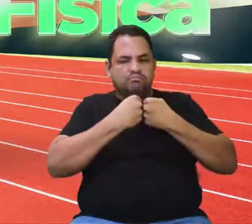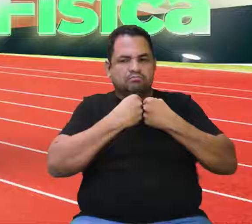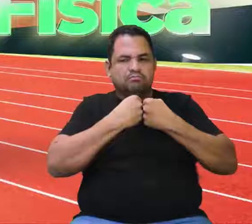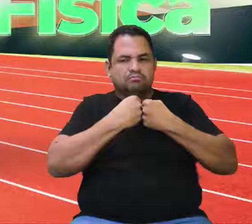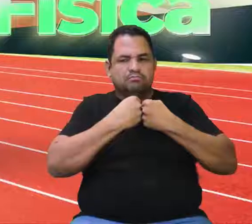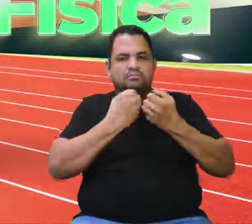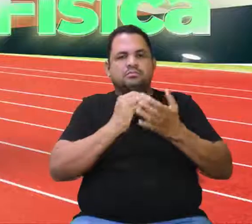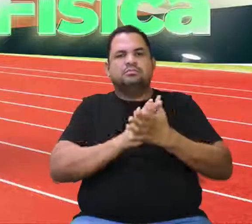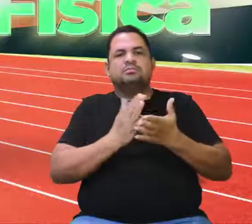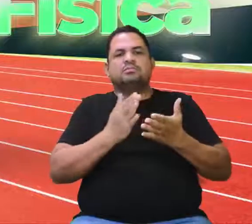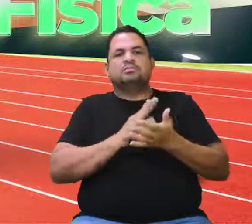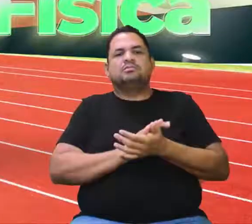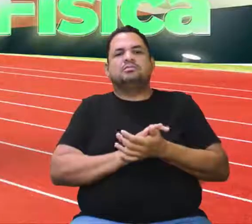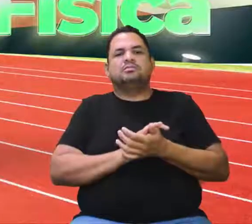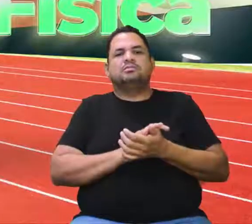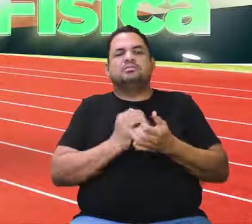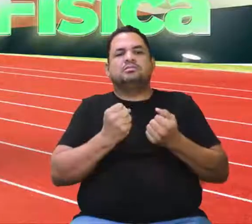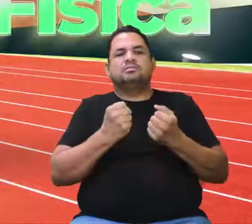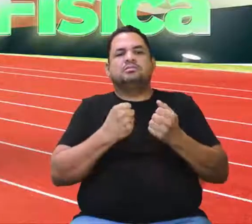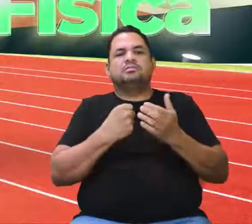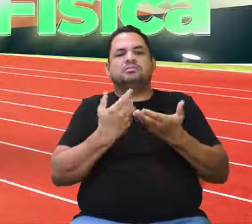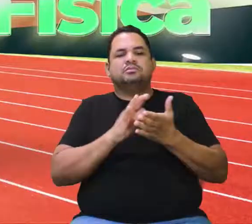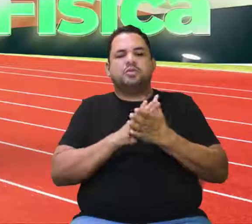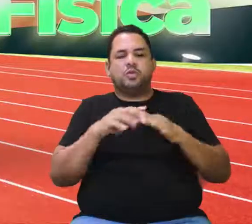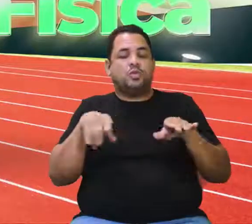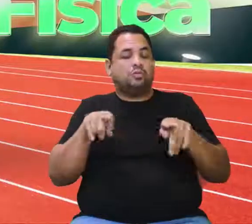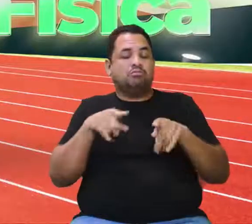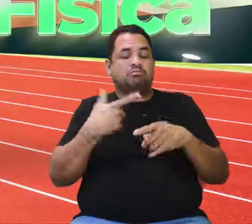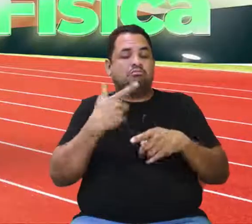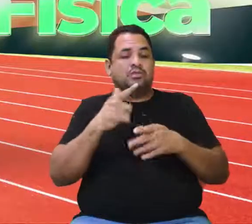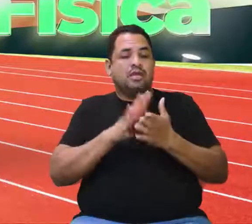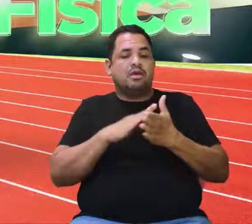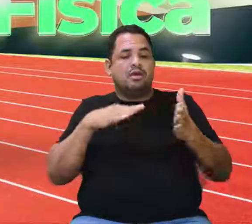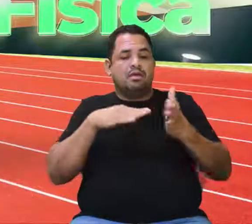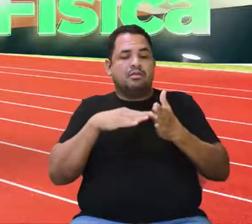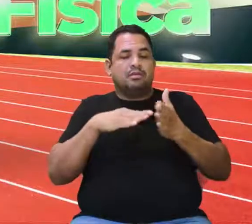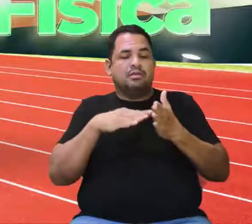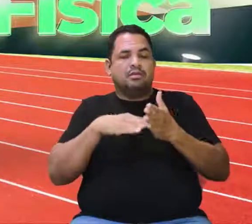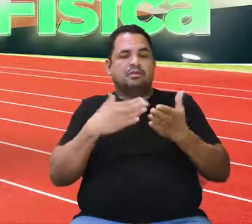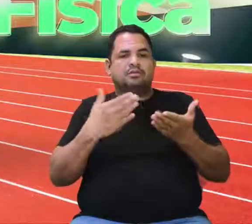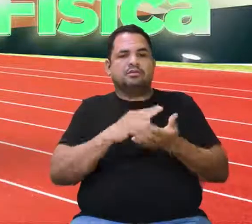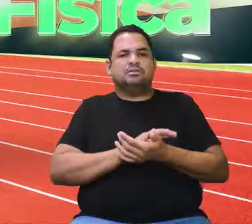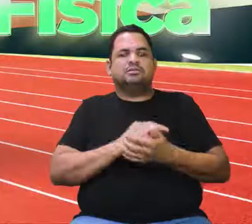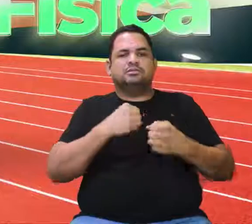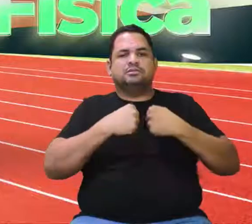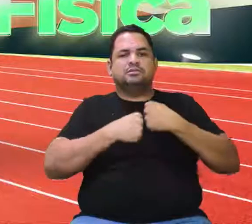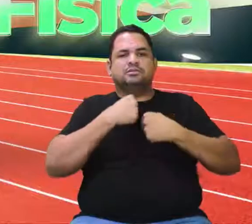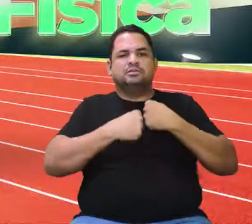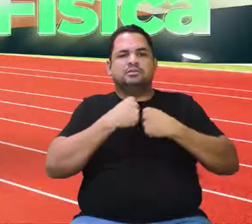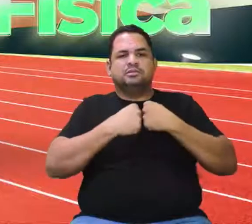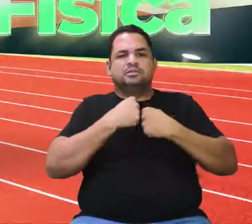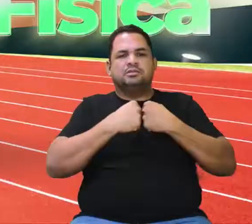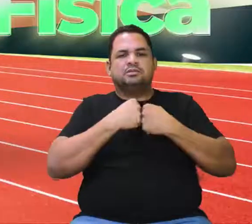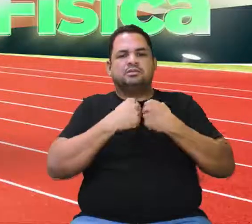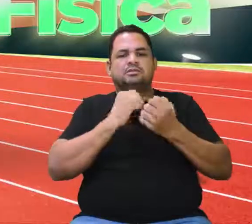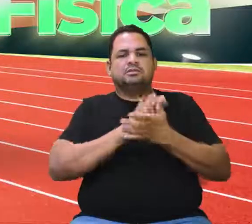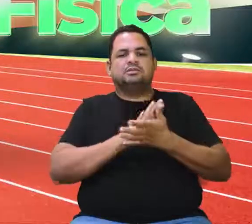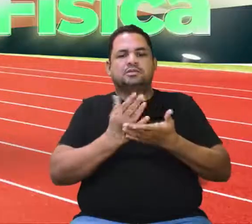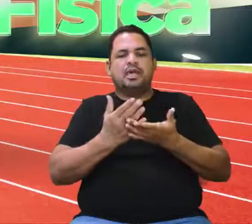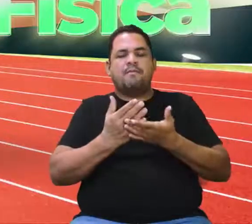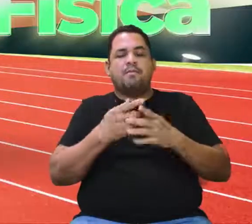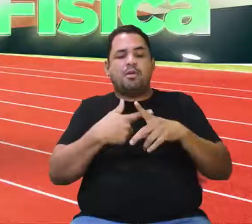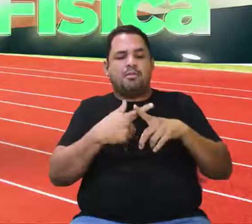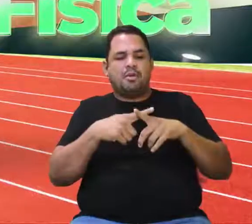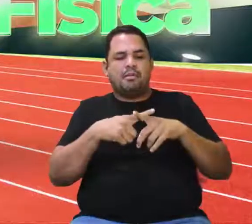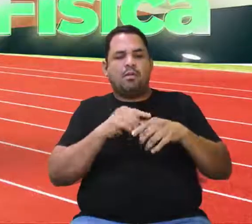Esse atrito, não há aqui um limitador de impacto. Então, se há esse atrito, eu posso ter aí um incômodo tanto no